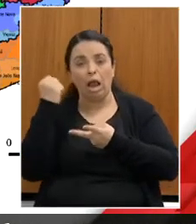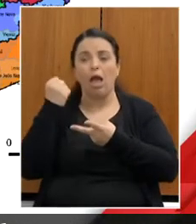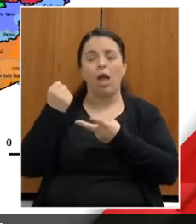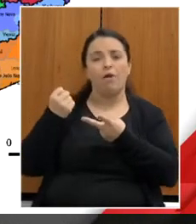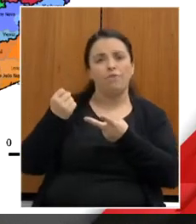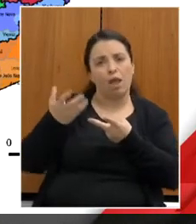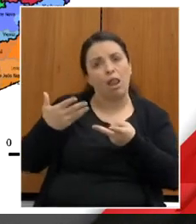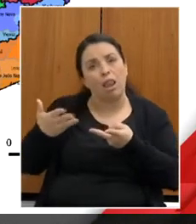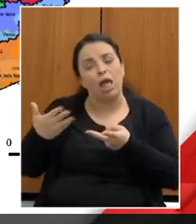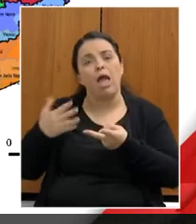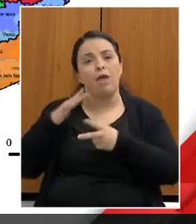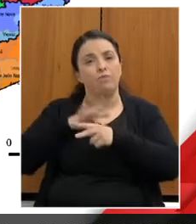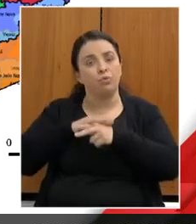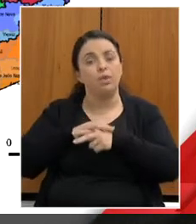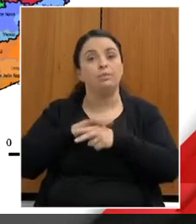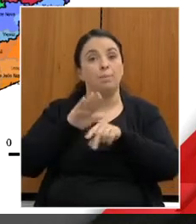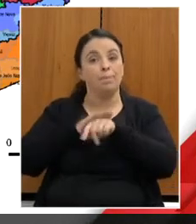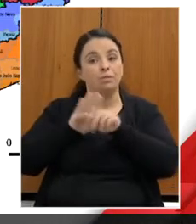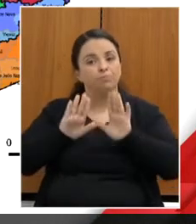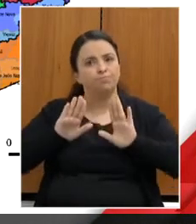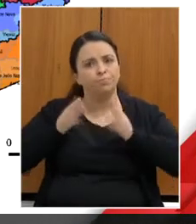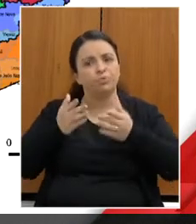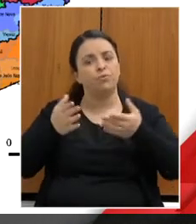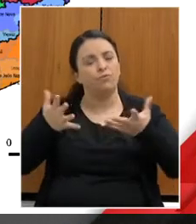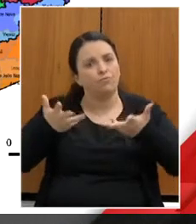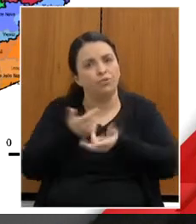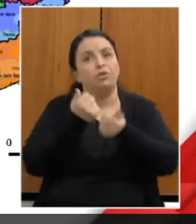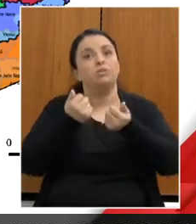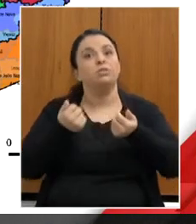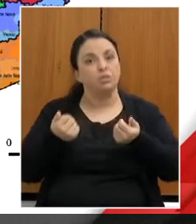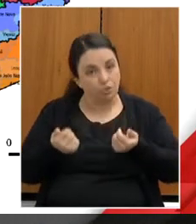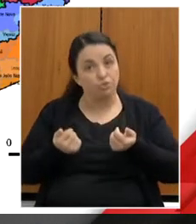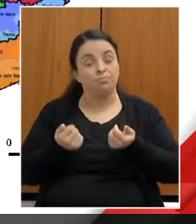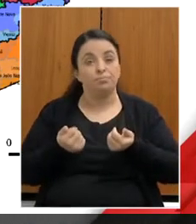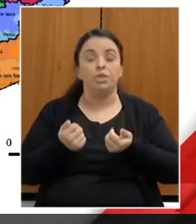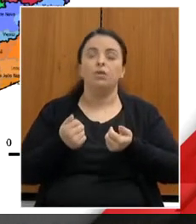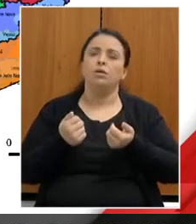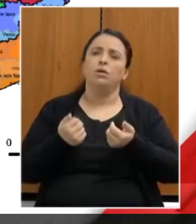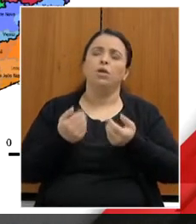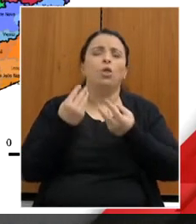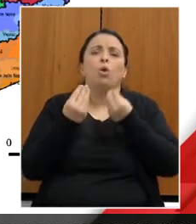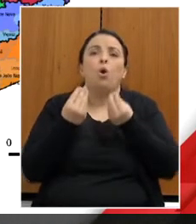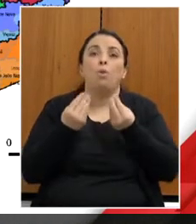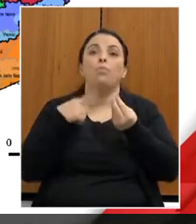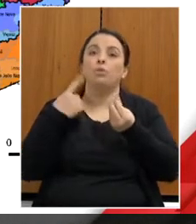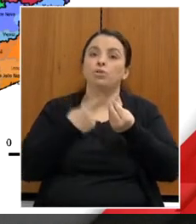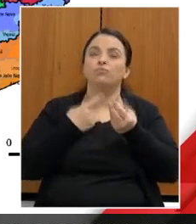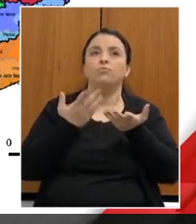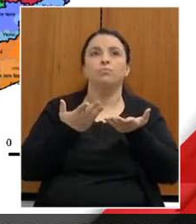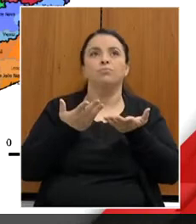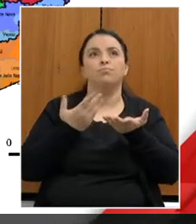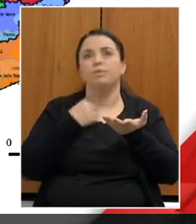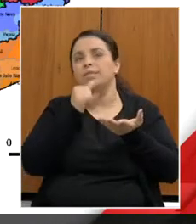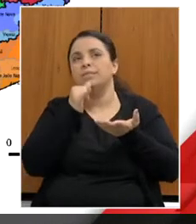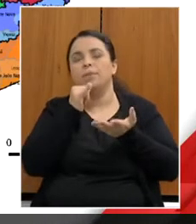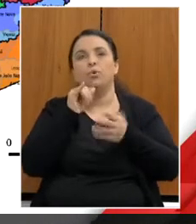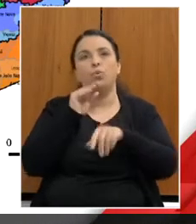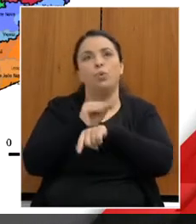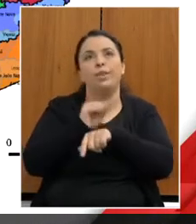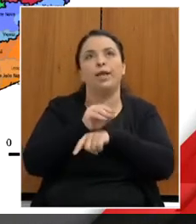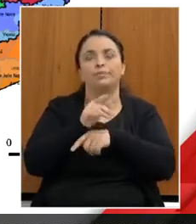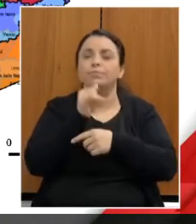mais eficiente, ou seja, a gente vai fazer linhas de cuidado, dando um exemplo do AVC.